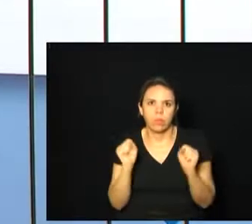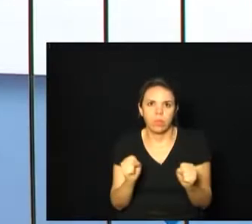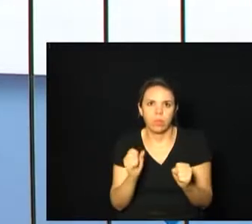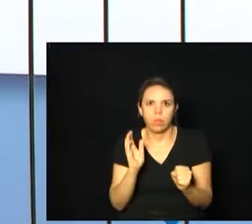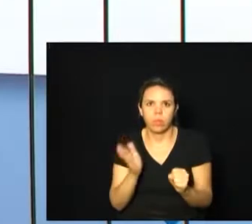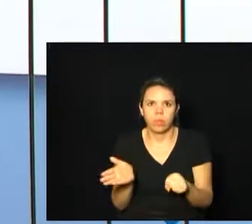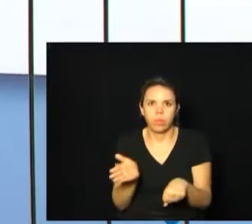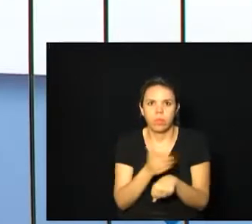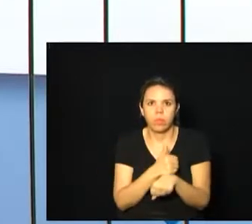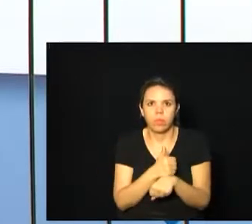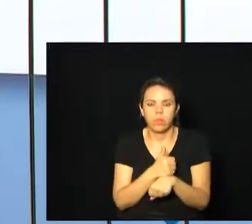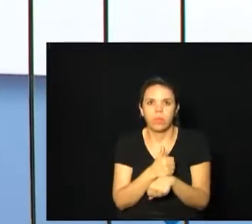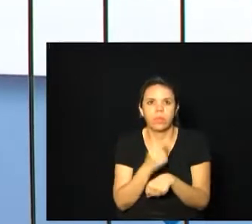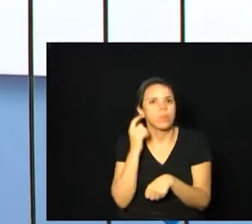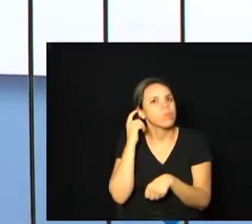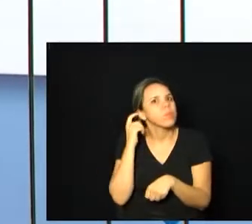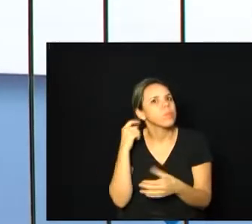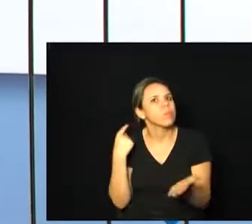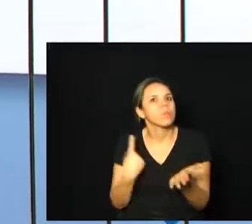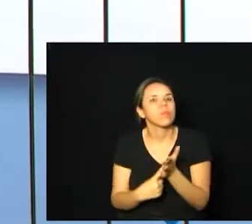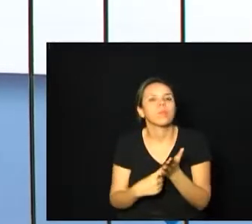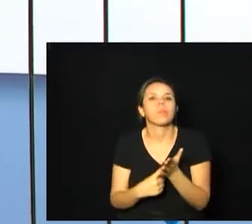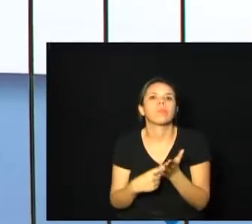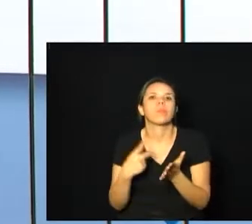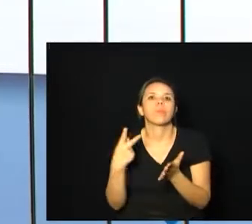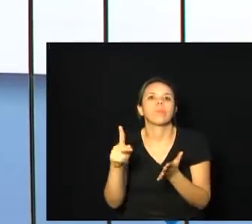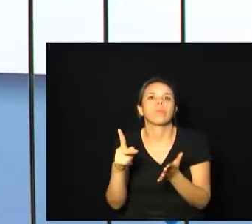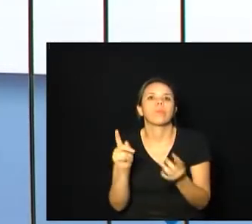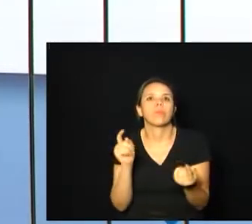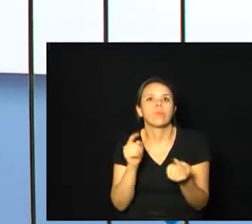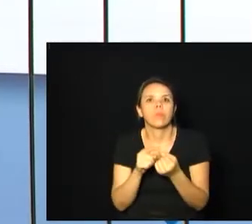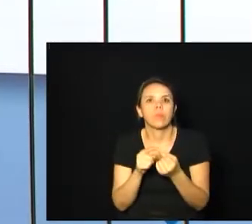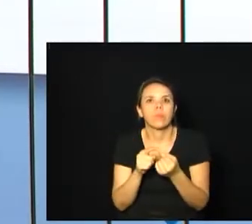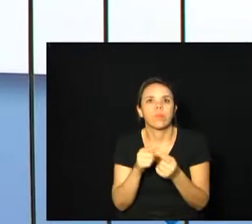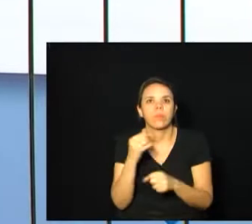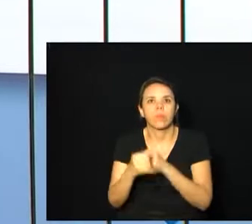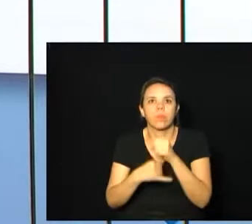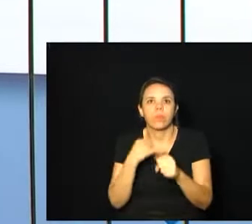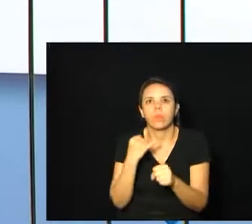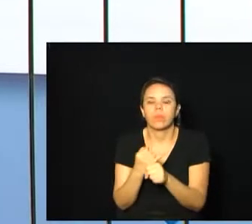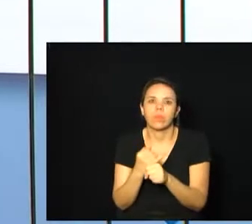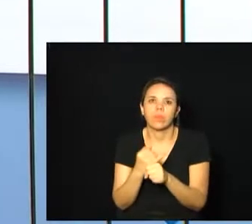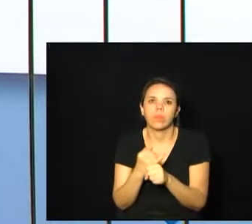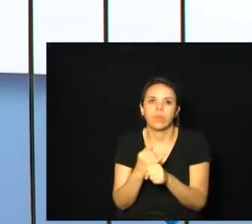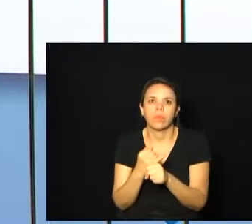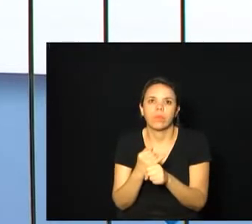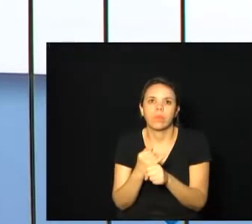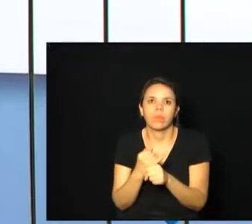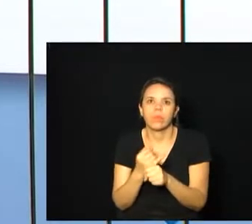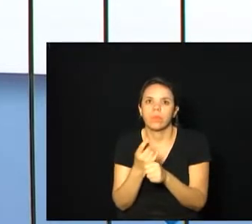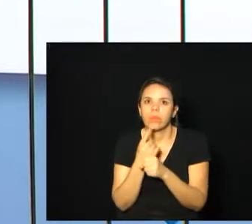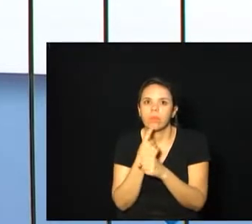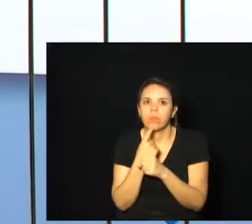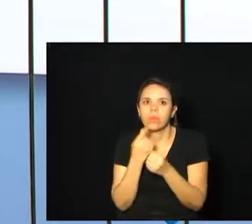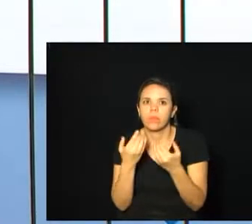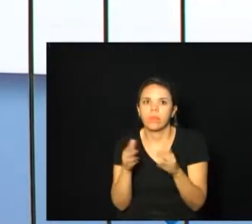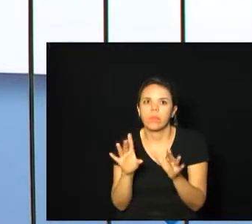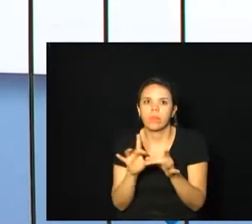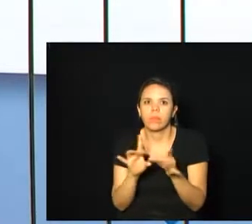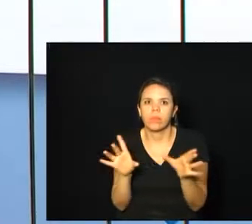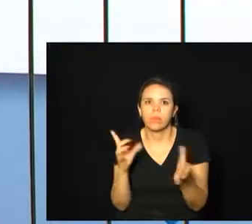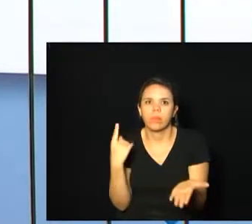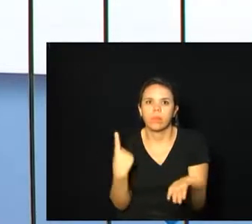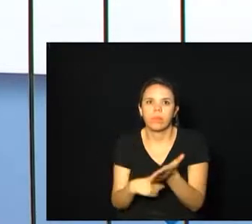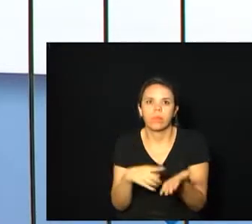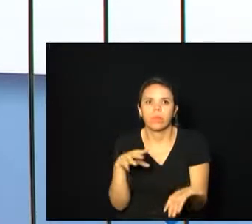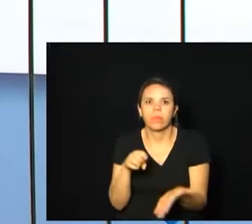já antecipar o seu agendamento diretamente no site para isso. Campinas disponibilizou o